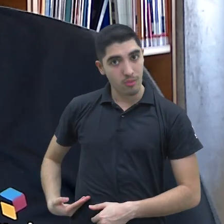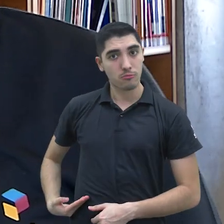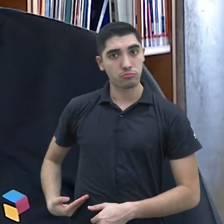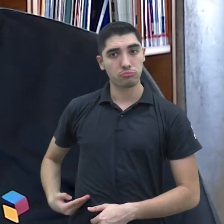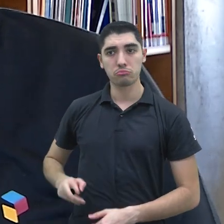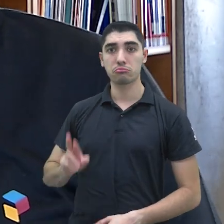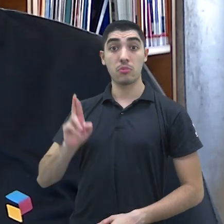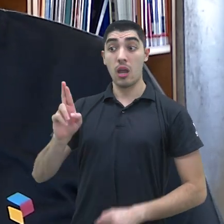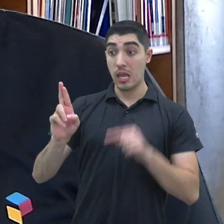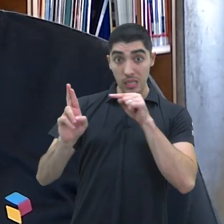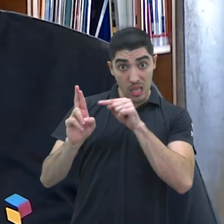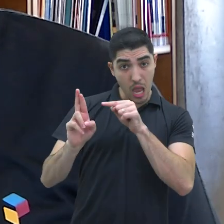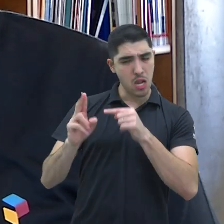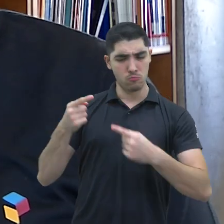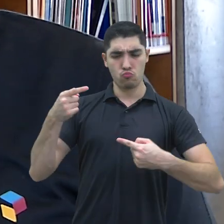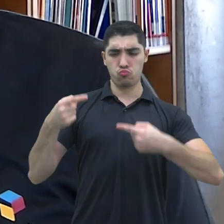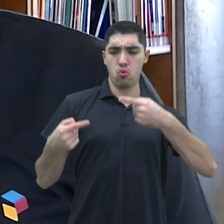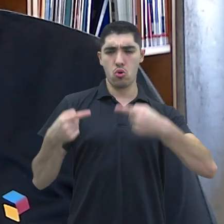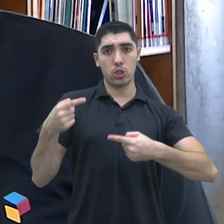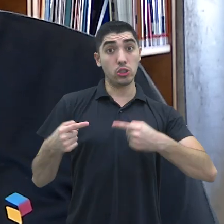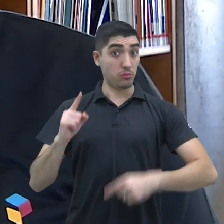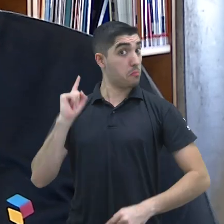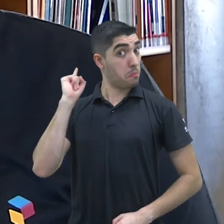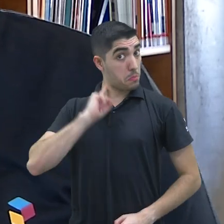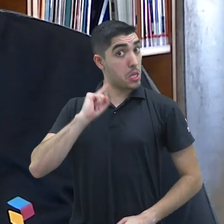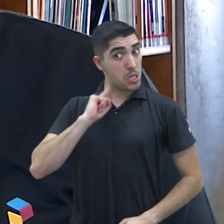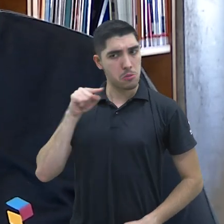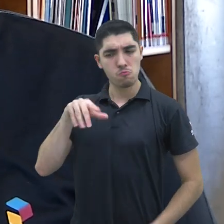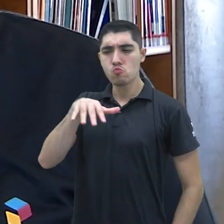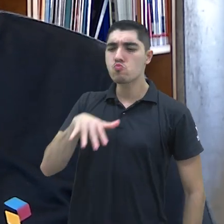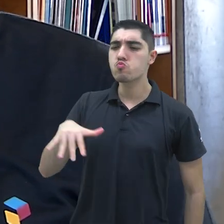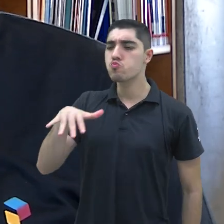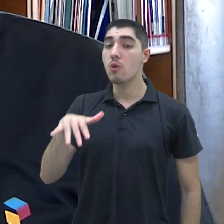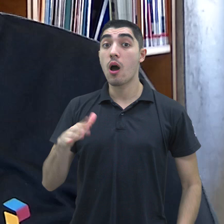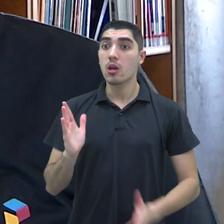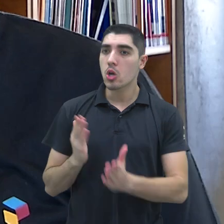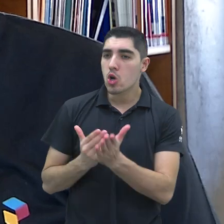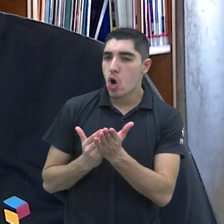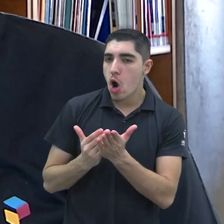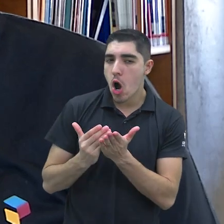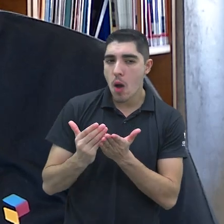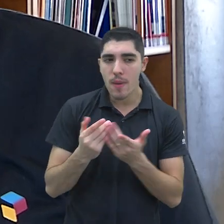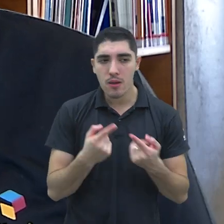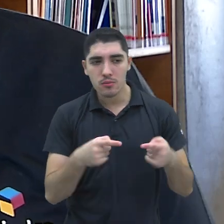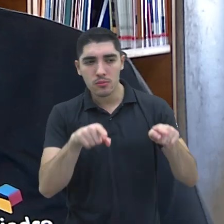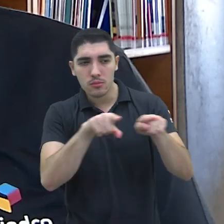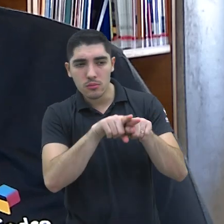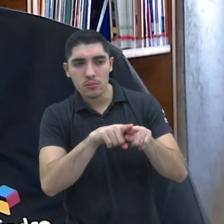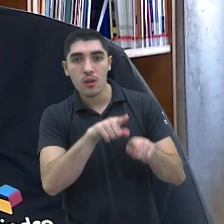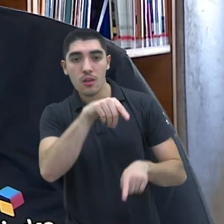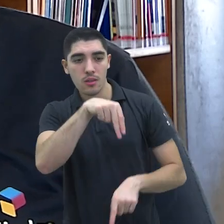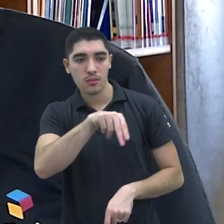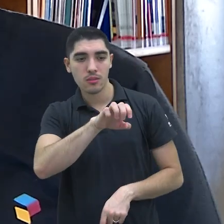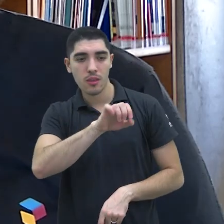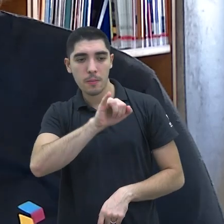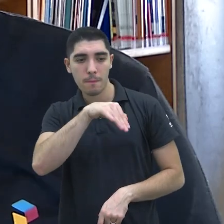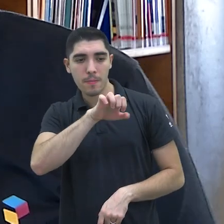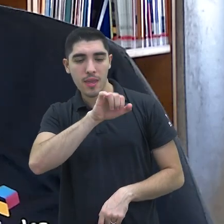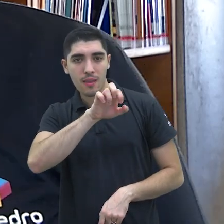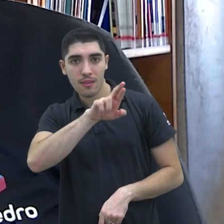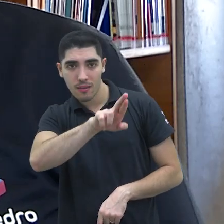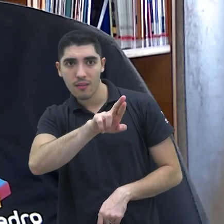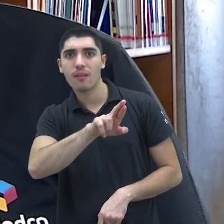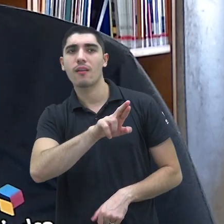E é nesse momento, ele como político mineiro ainda, regional, assim, que ele começa a parceria dele com o